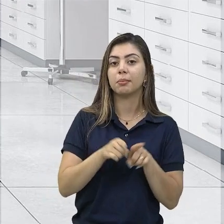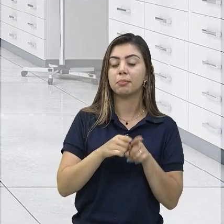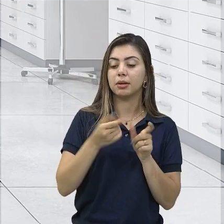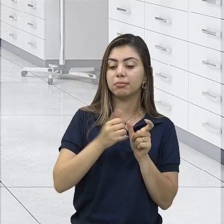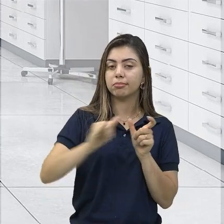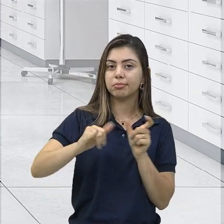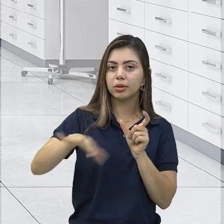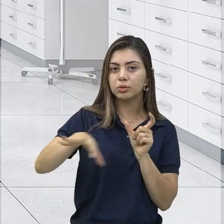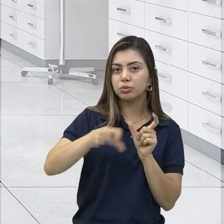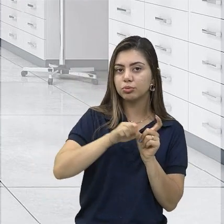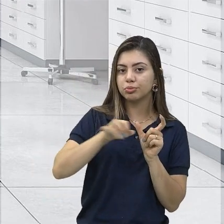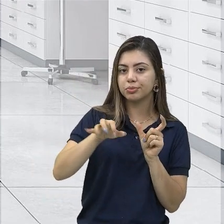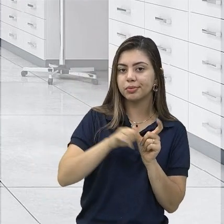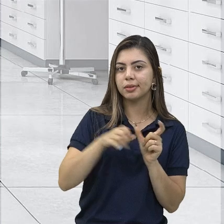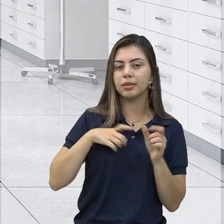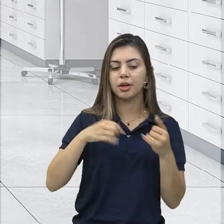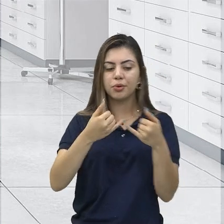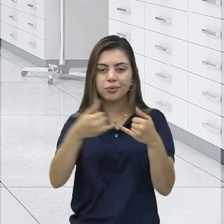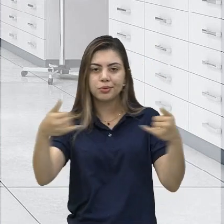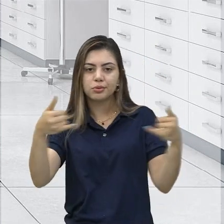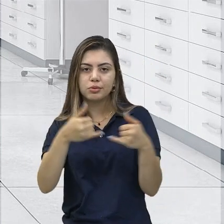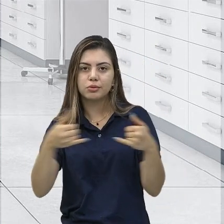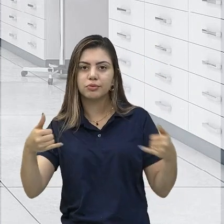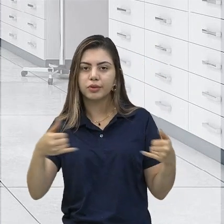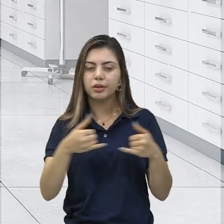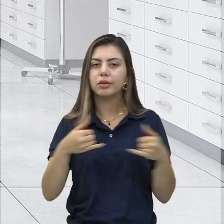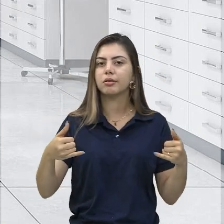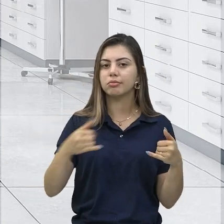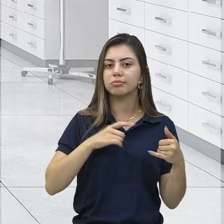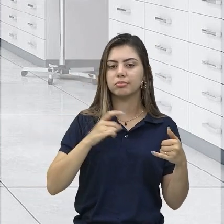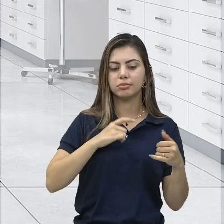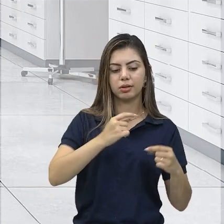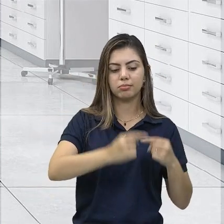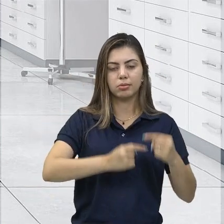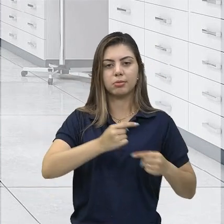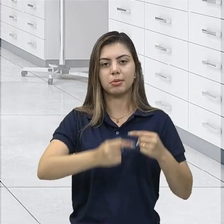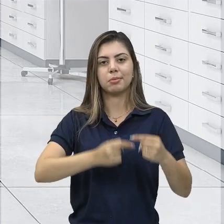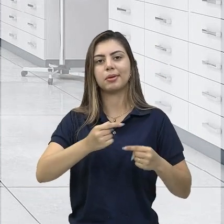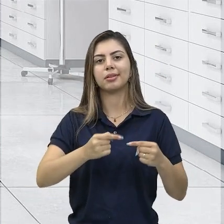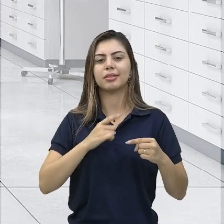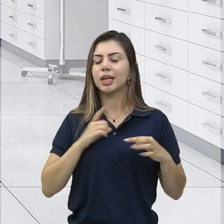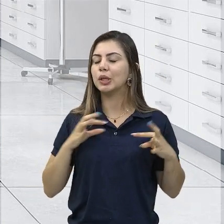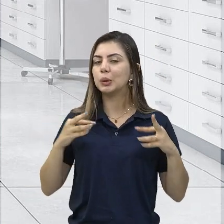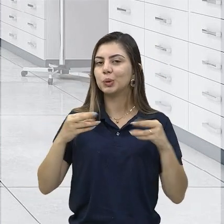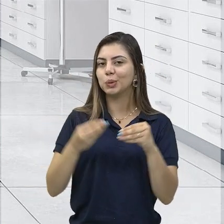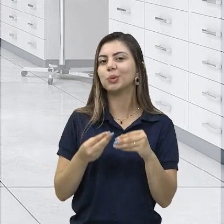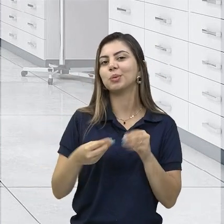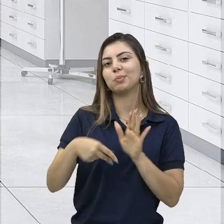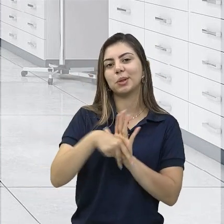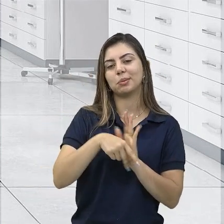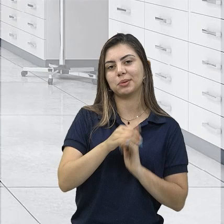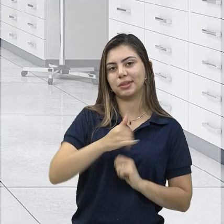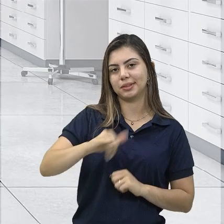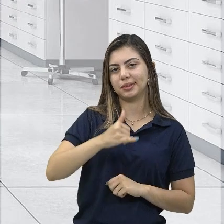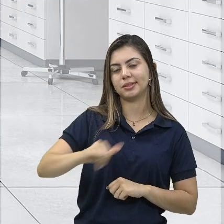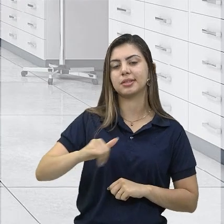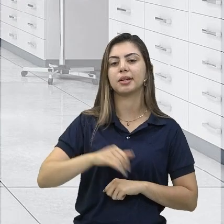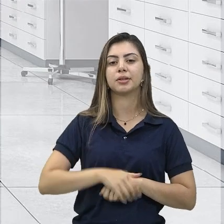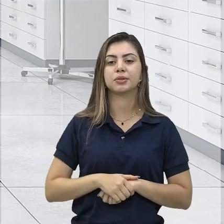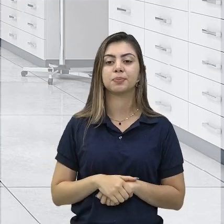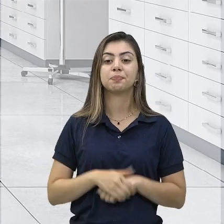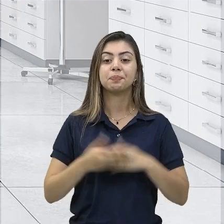receptores, tem os fios, tem os condutores, tem todos os dispositivos. E quando se fala